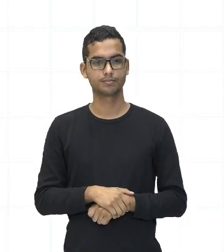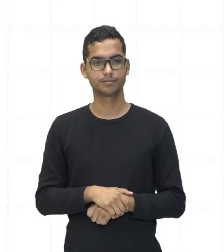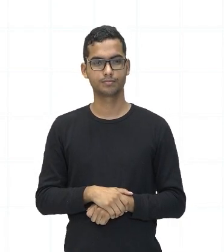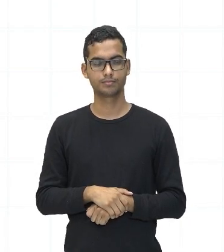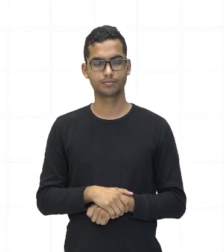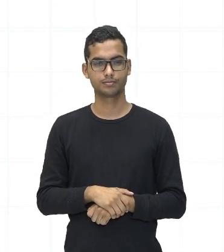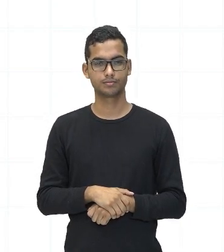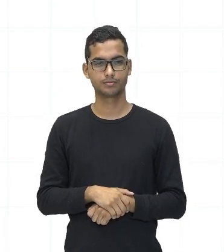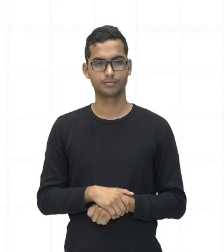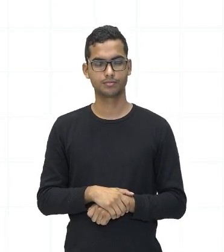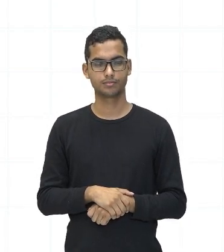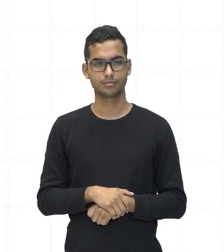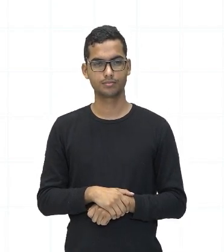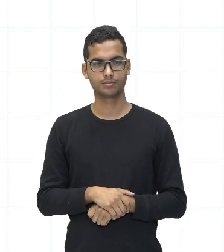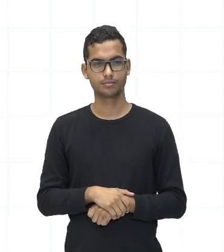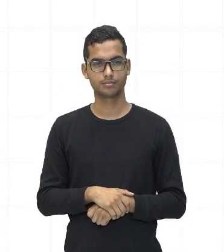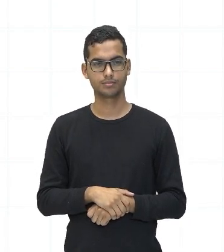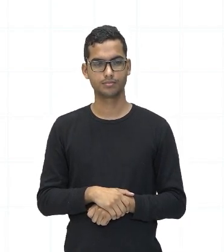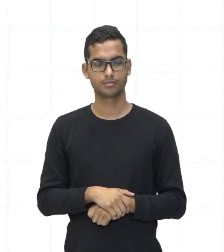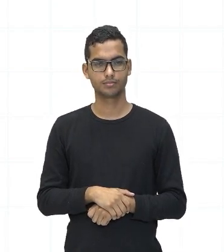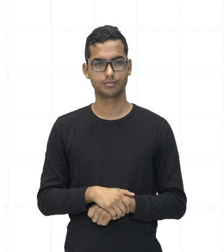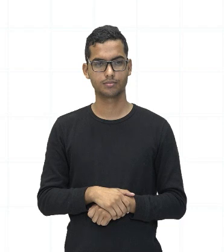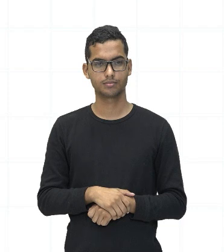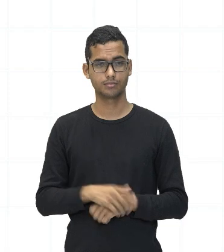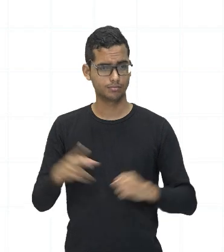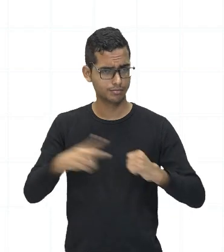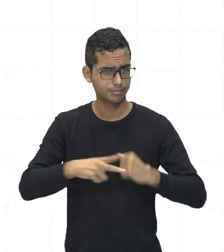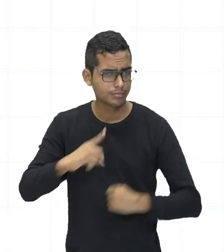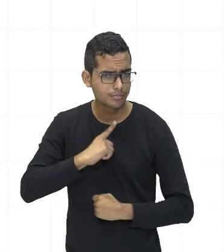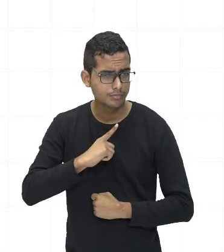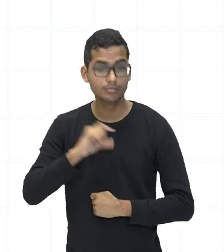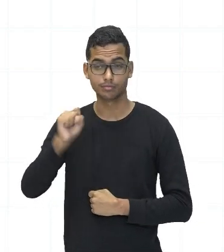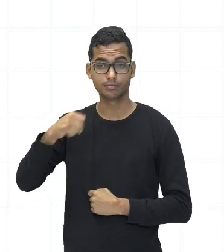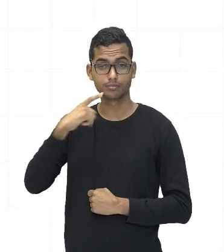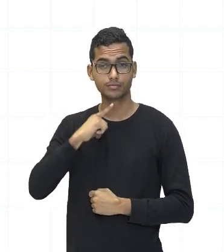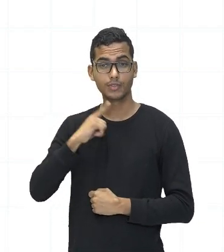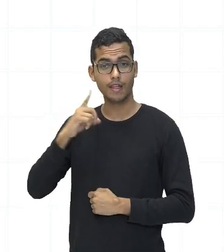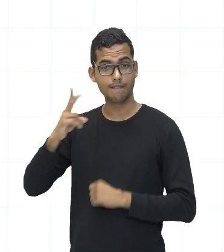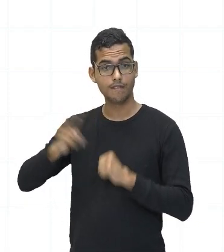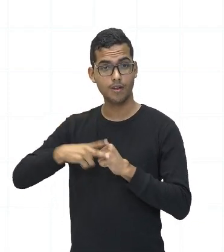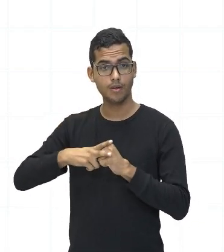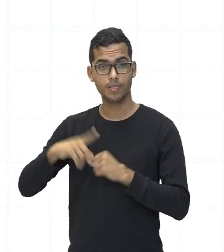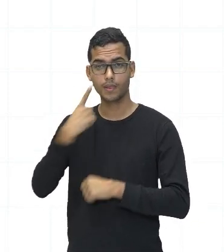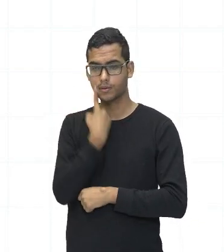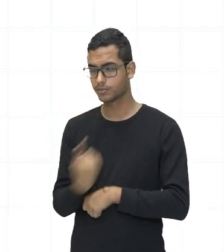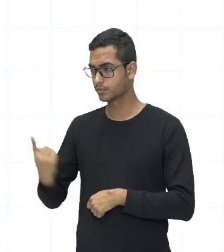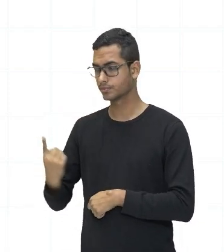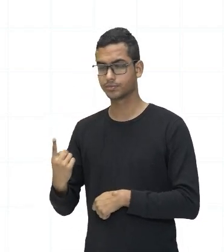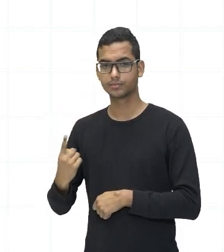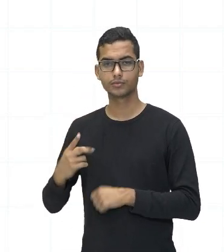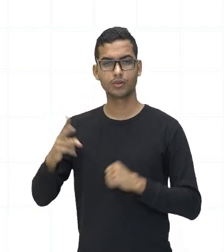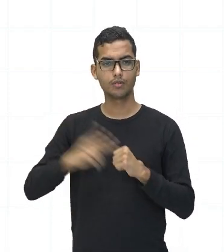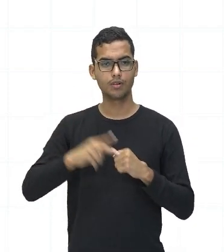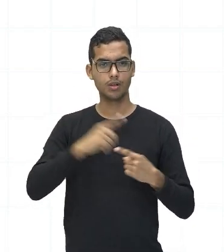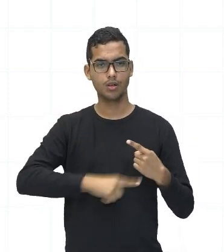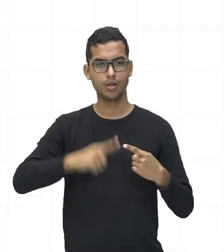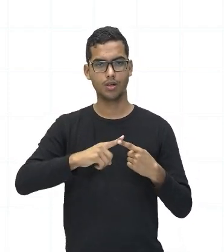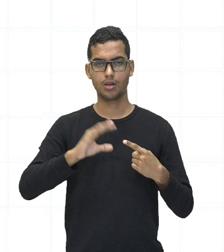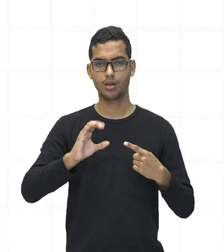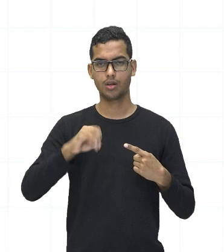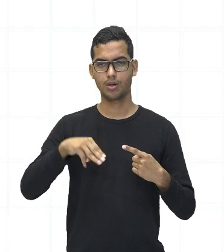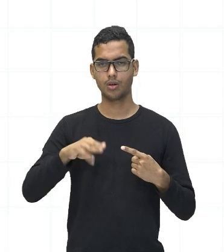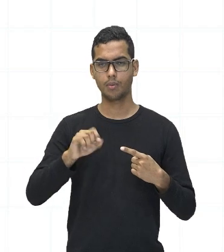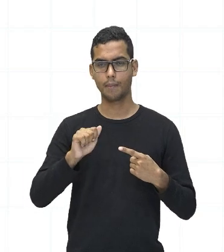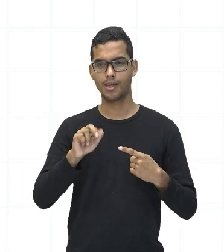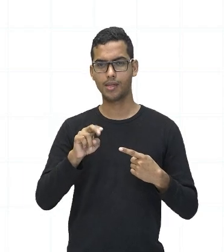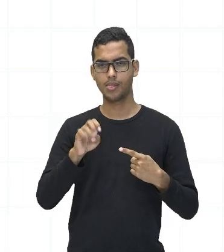adiante. Temos verbos? Sim, né? E nesse caso aí, o verbo combater, proteger e começar. E em